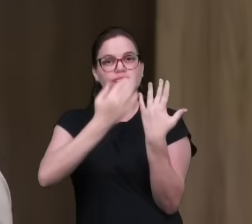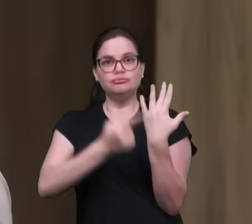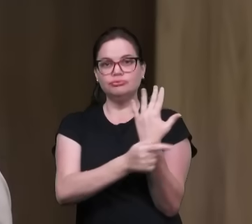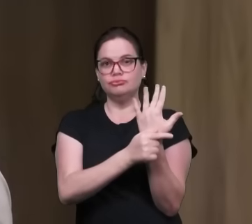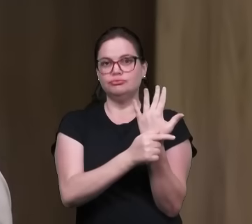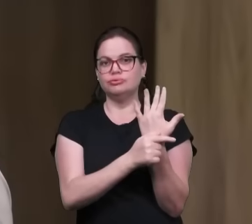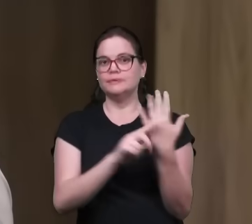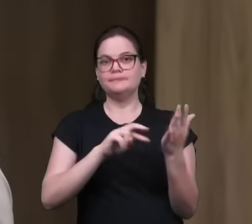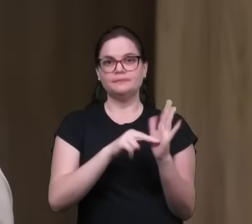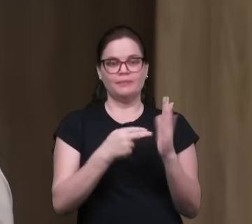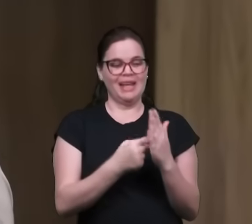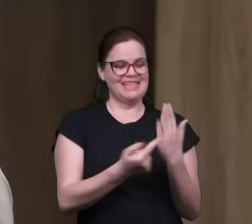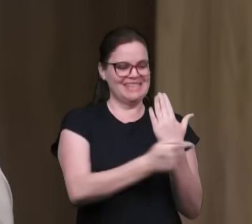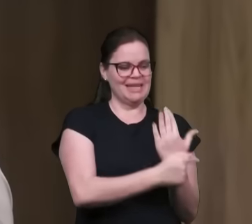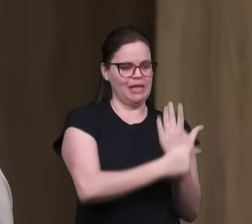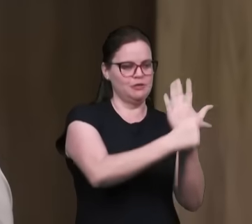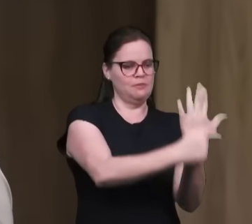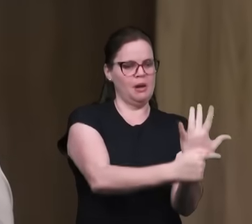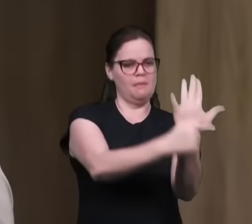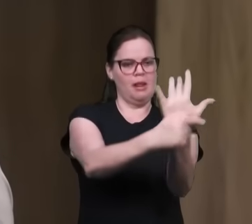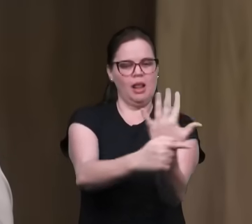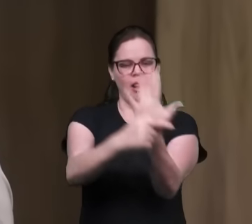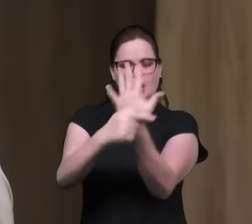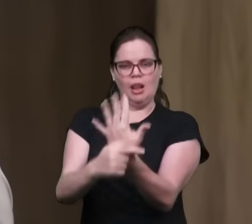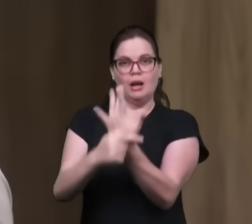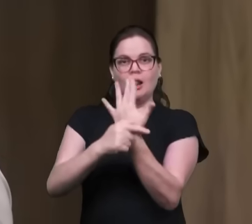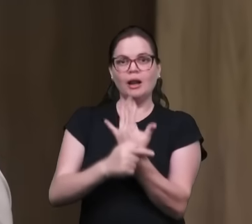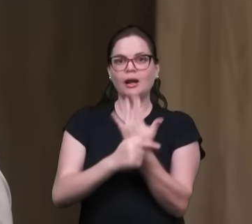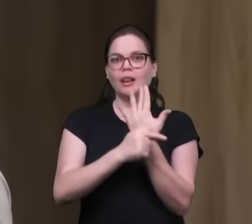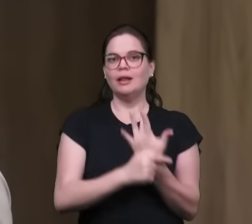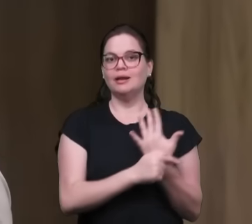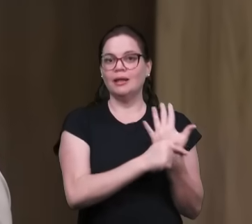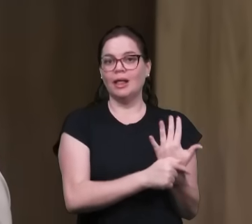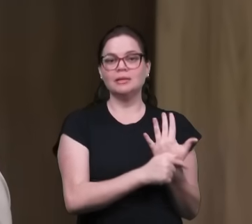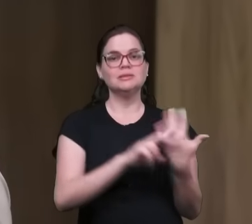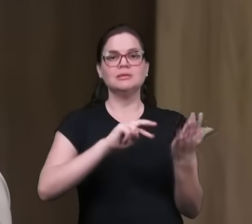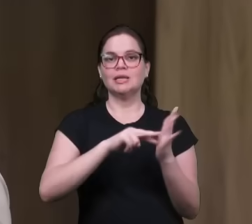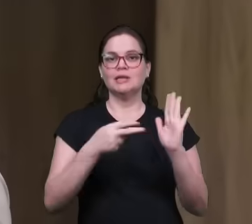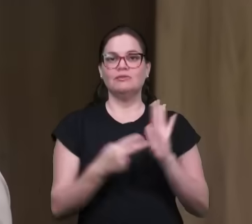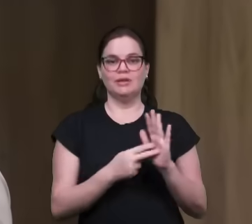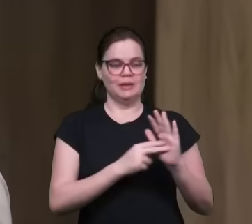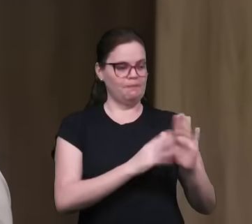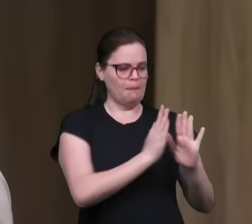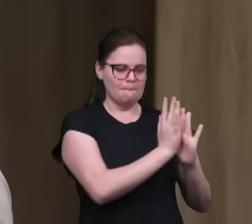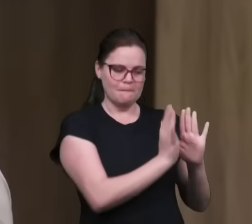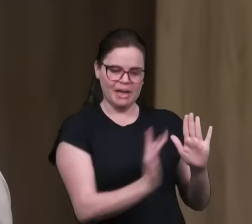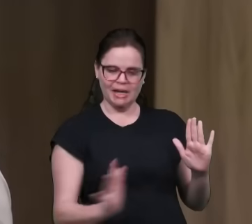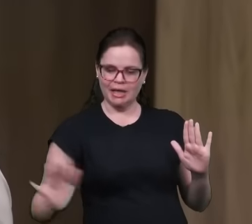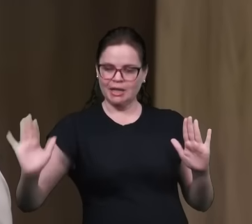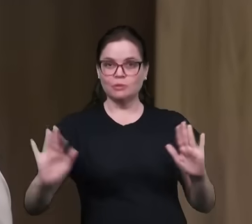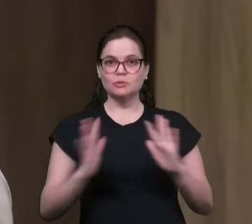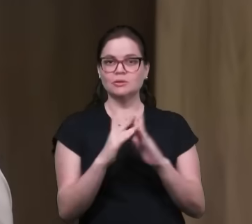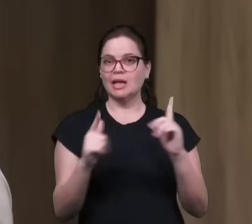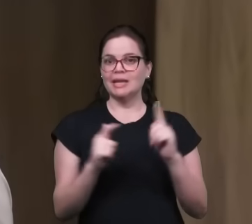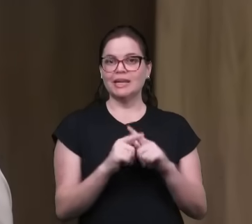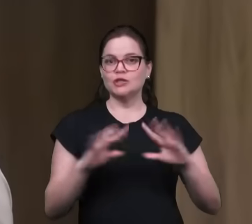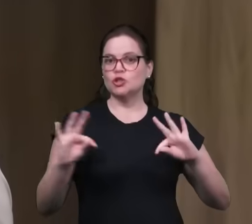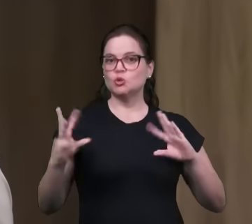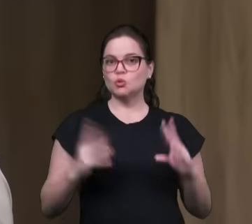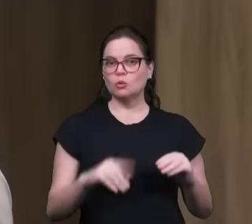luz de Jesus, ou a revelação de Jesus, ela se dá em todo o tempo da igreja. Por que 7?